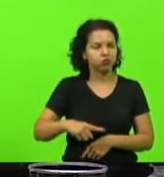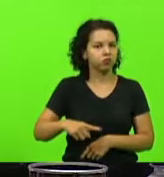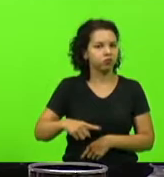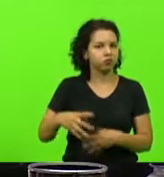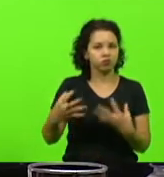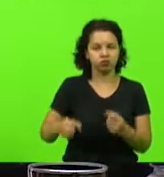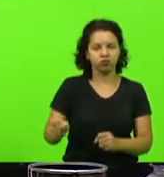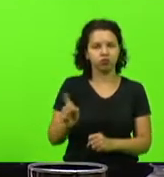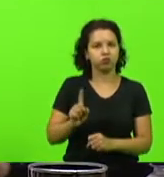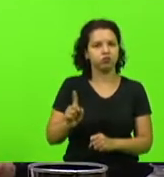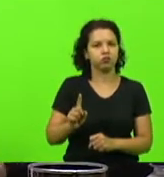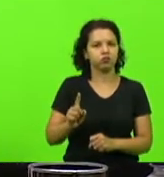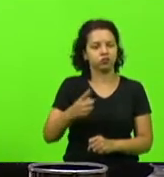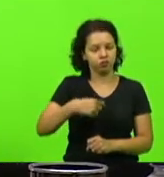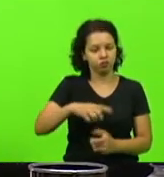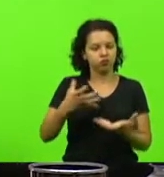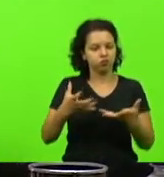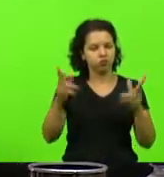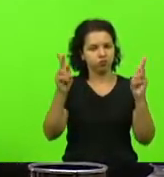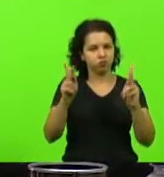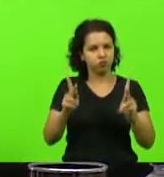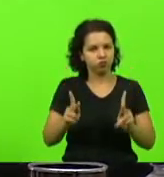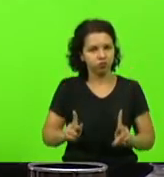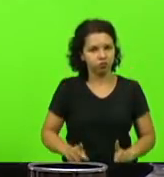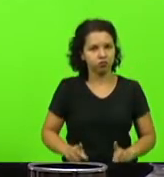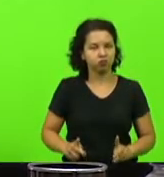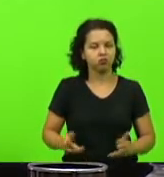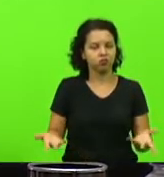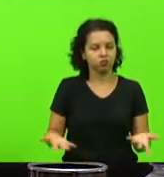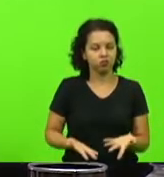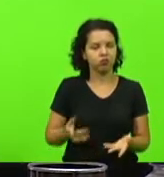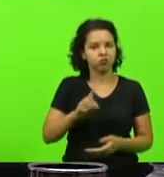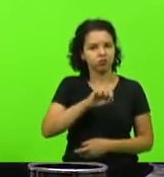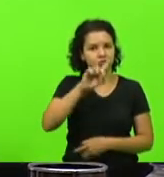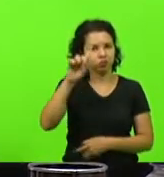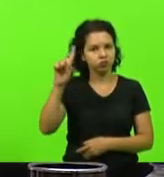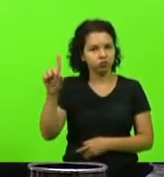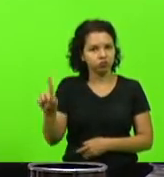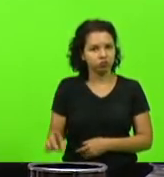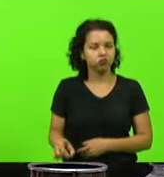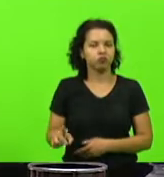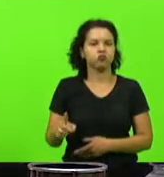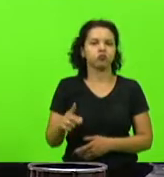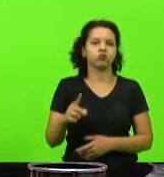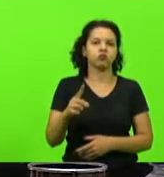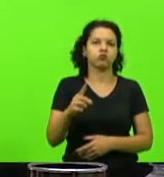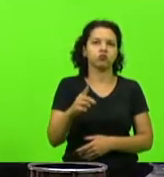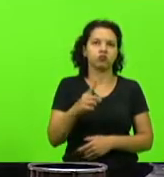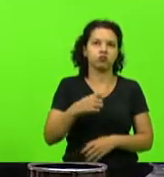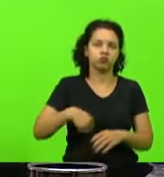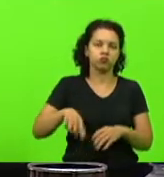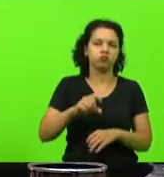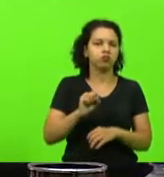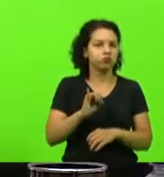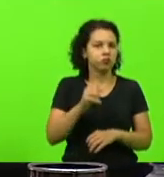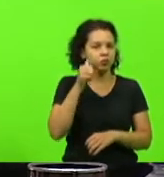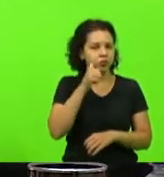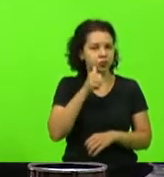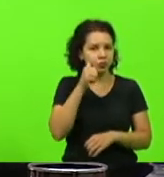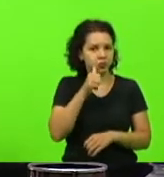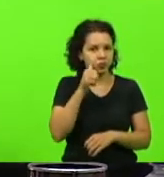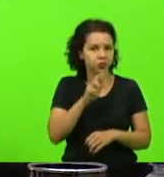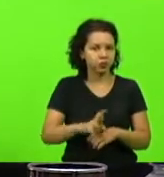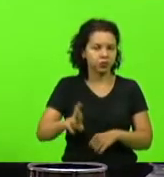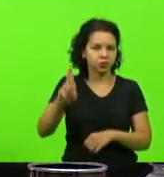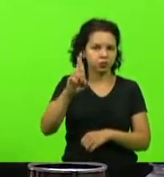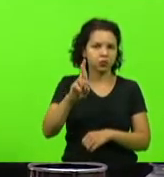para frente, ainda mais hoje, que é o Dia Internacional da Mulher. Se tivessem mulheres no comando, nós não tínhamos guerra, porque elas não colocariam seus